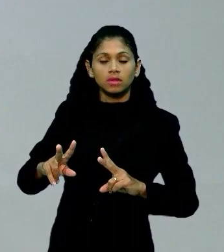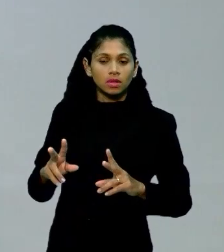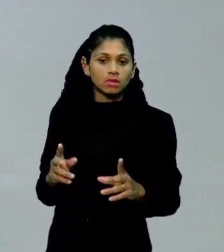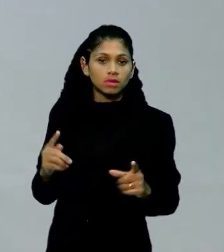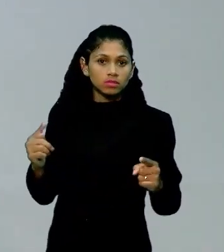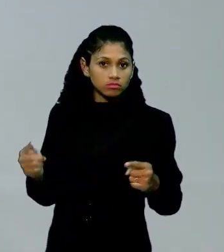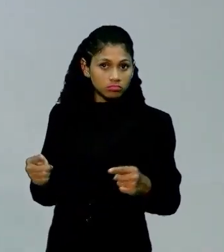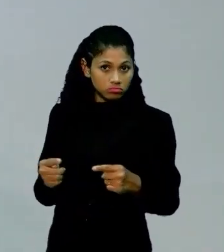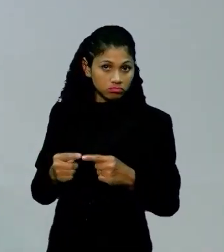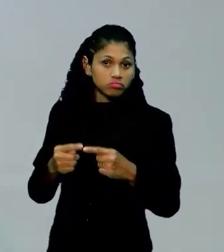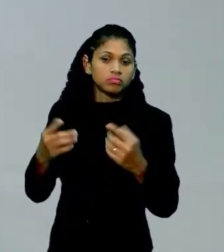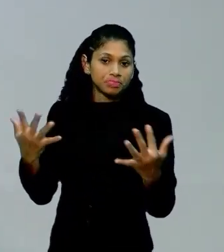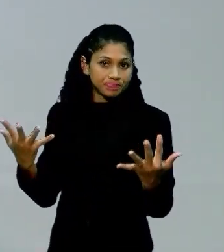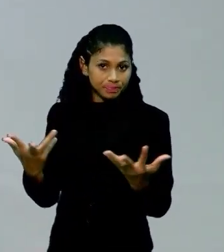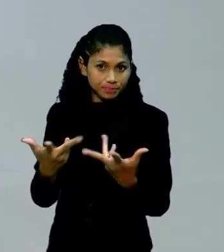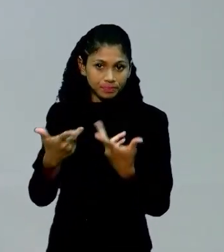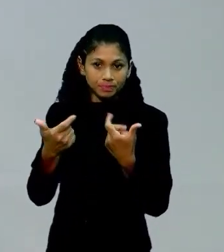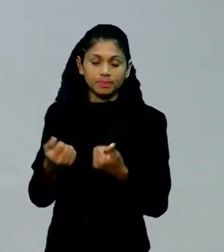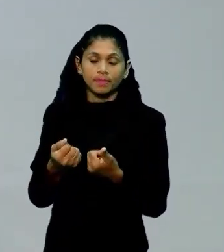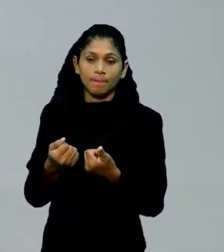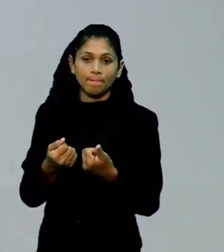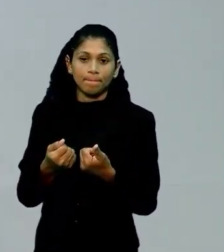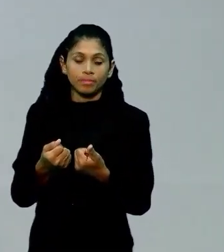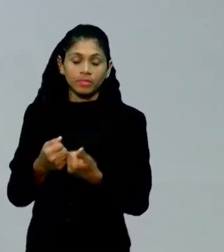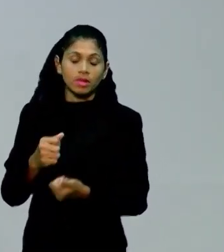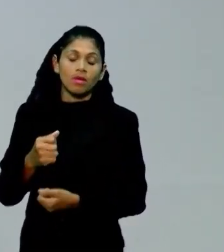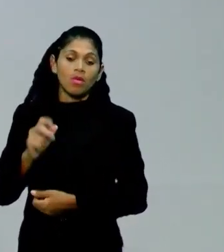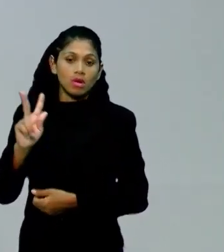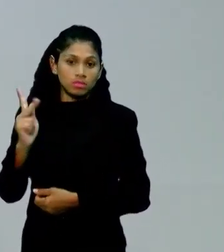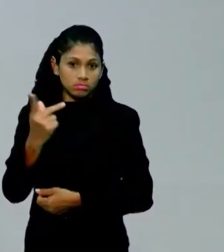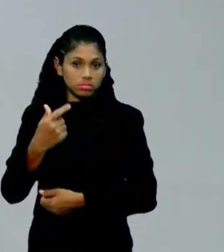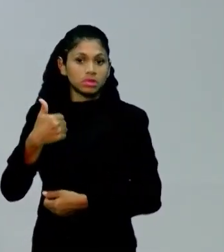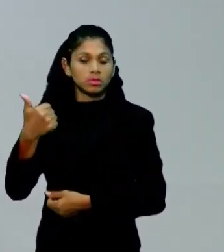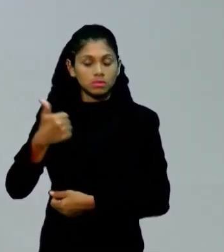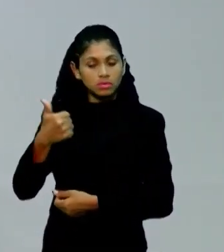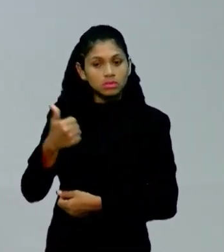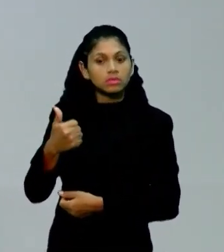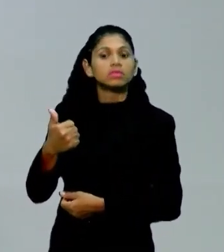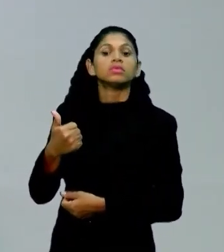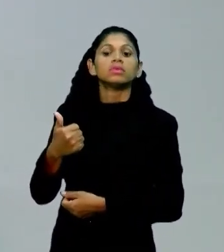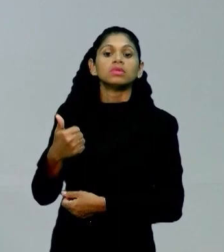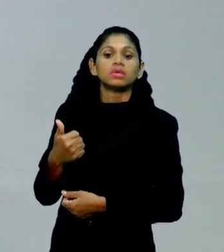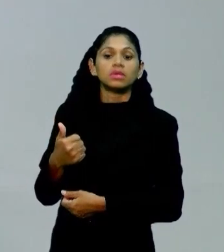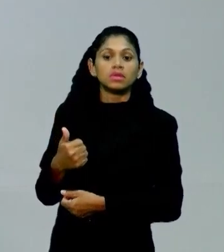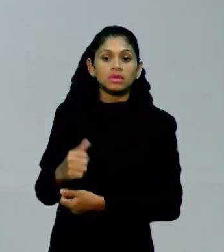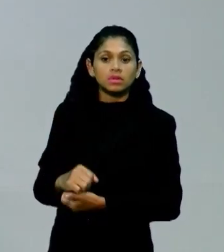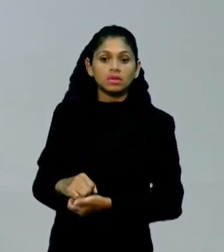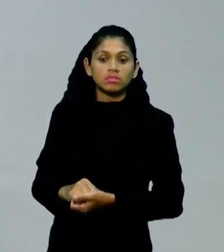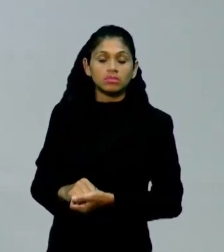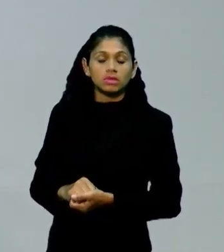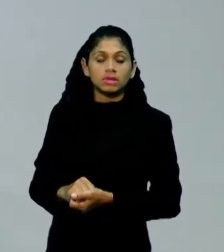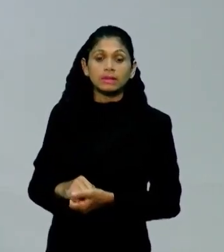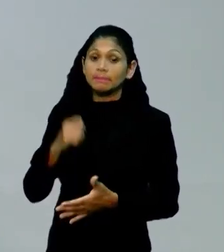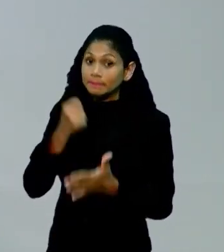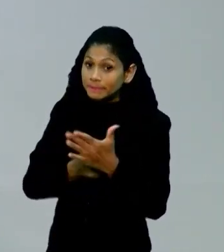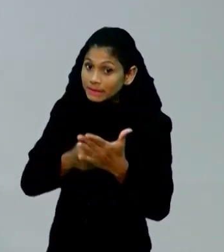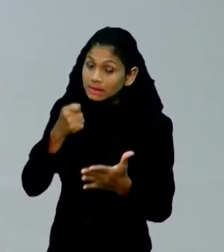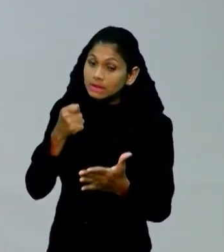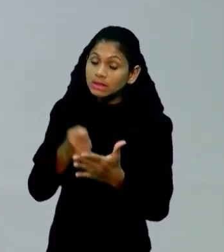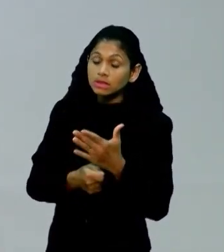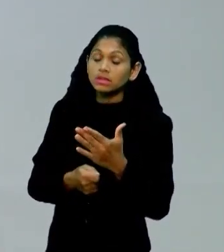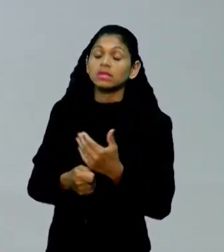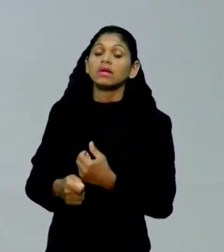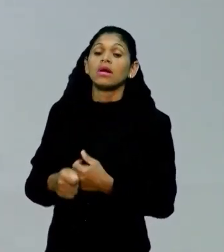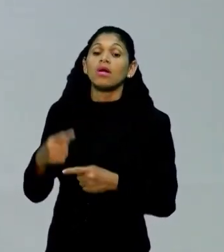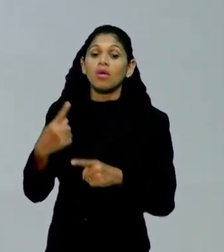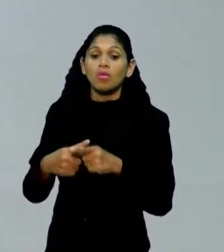habilidades Tranquilo então essa competência número 11 a competência de habilidade 11 ela é uma das mais relevantes porque você tem que entender que